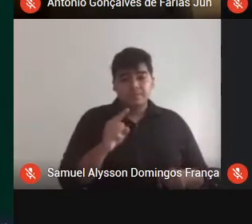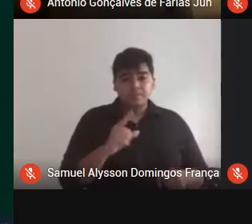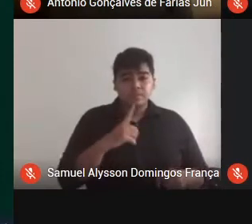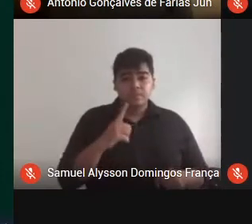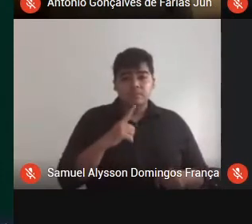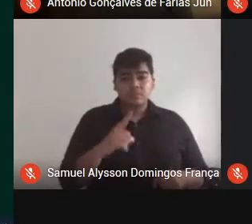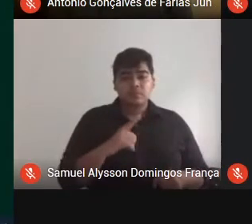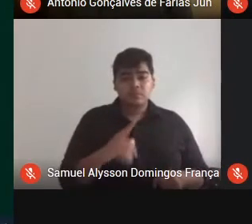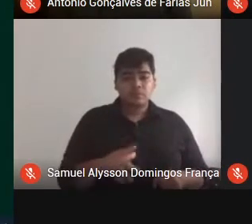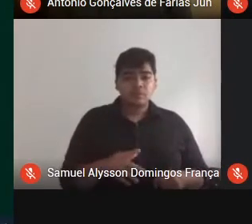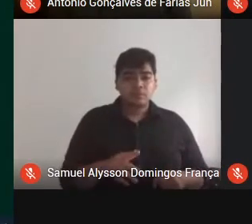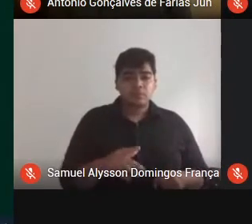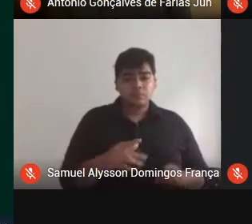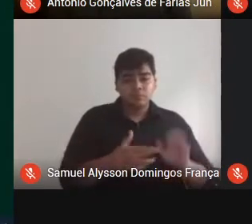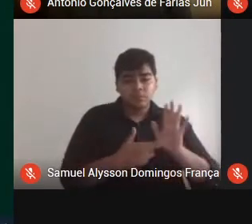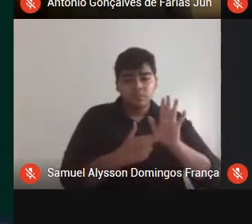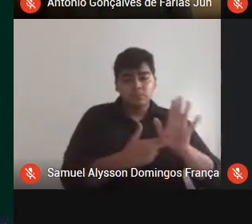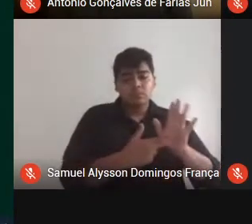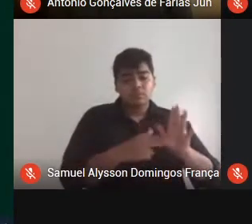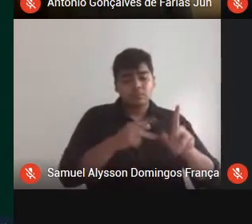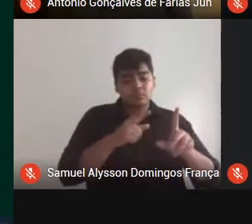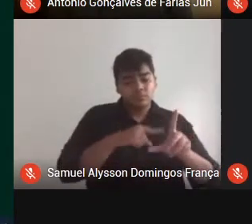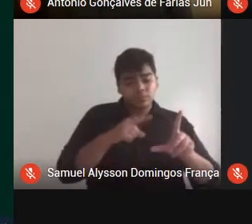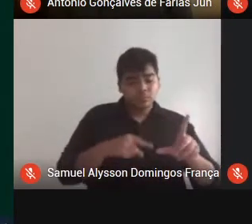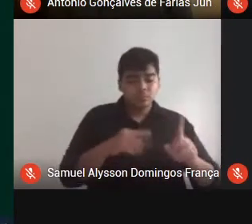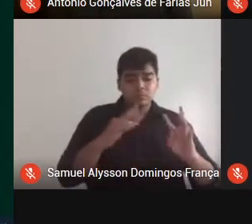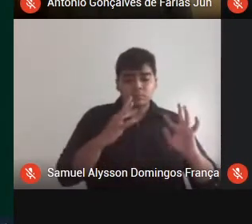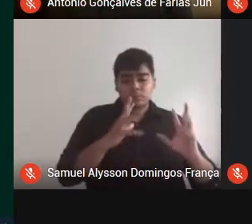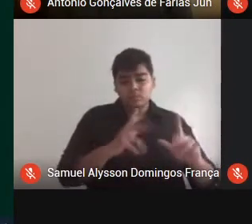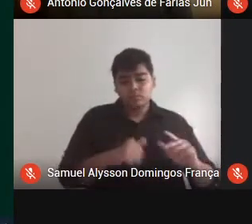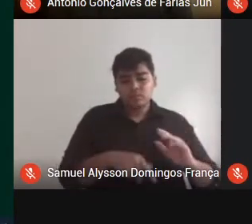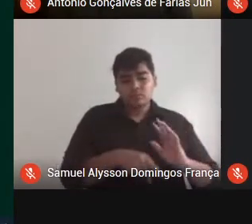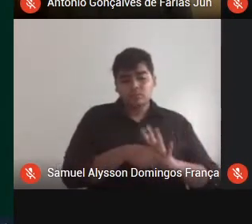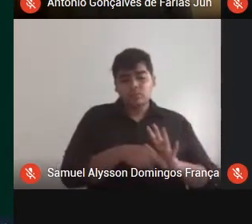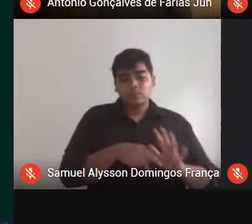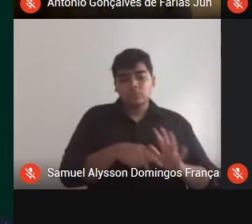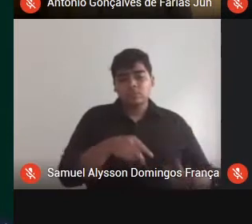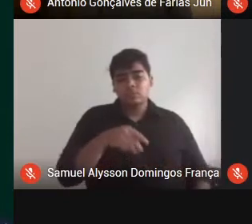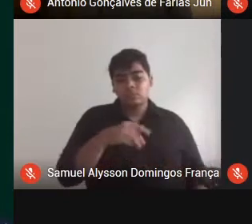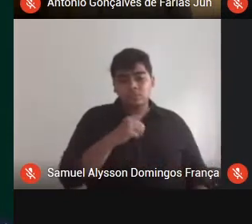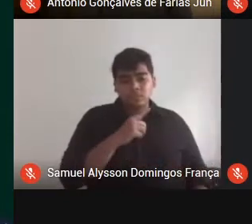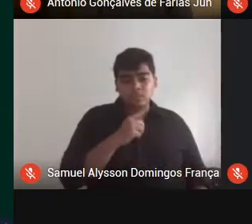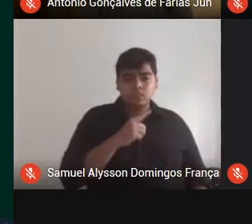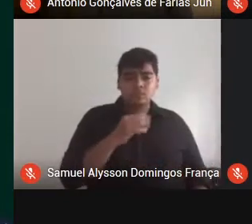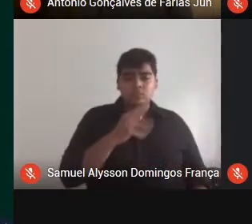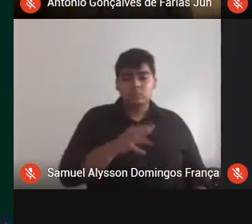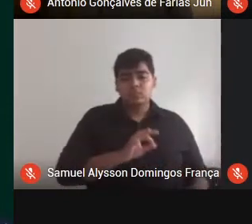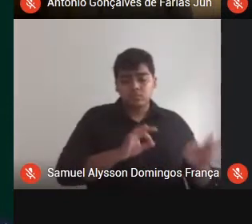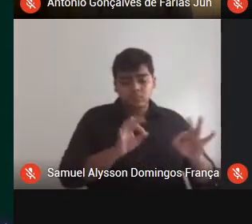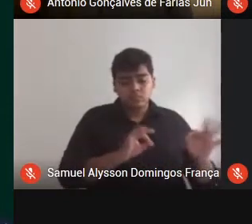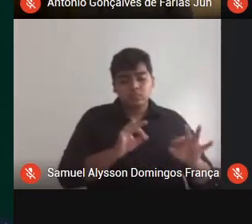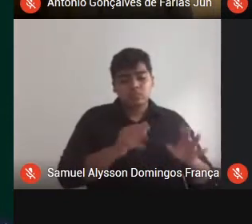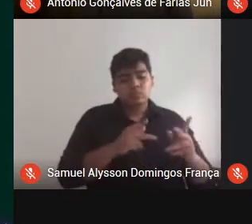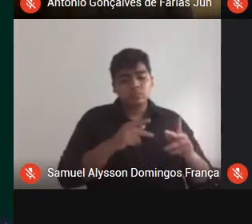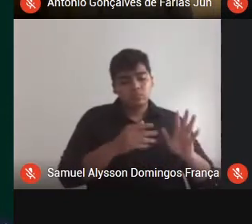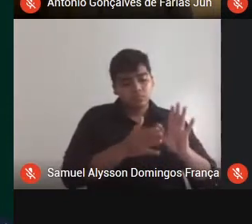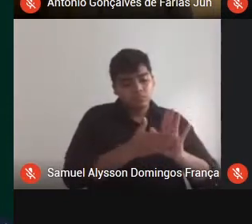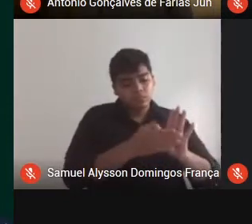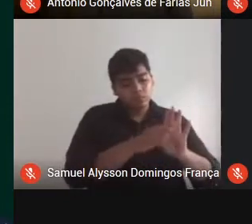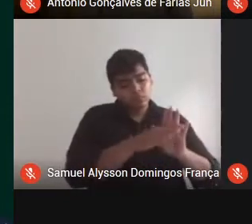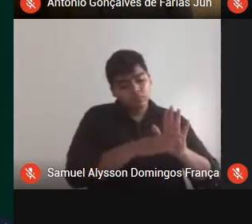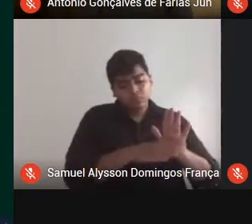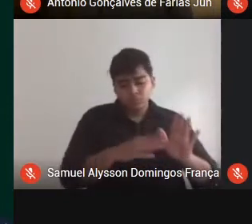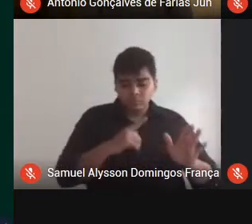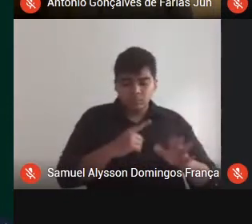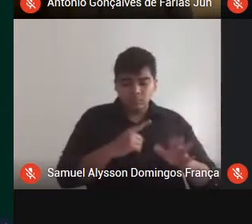aí, além da representação gráfica toda, né, da parte de demolição, isso aqui tudo feito com o programa Revit, né, a gente tem muitas práticas aqui, então